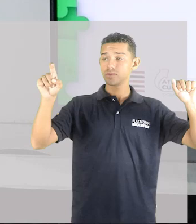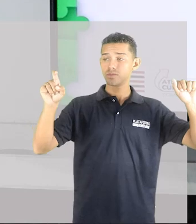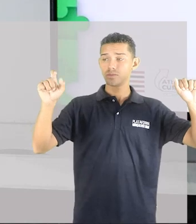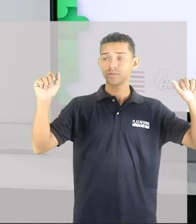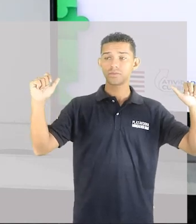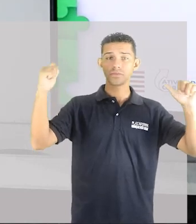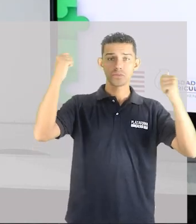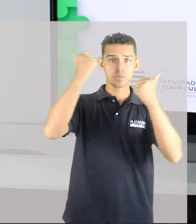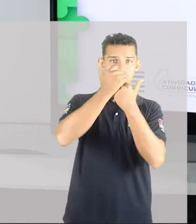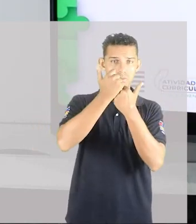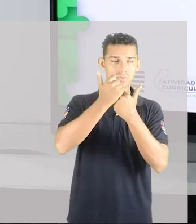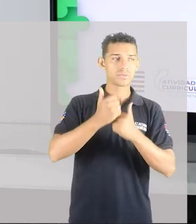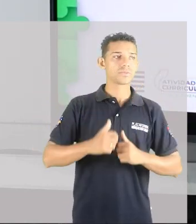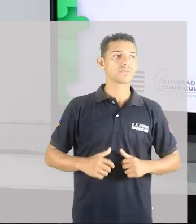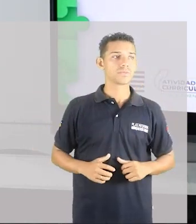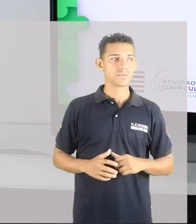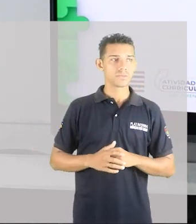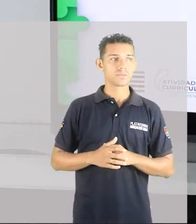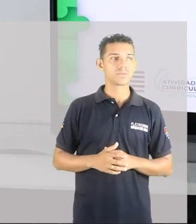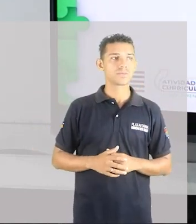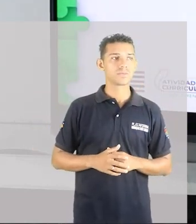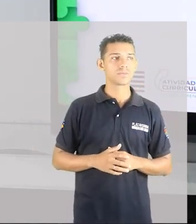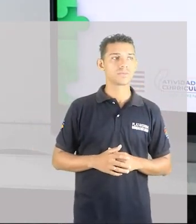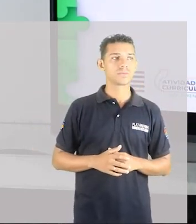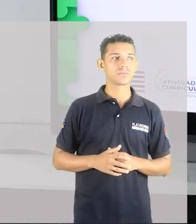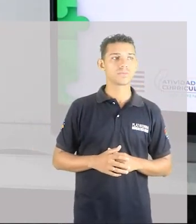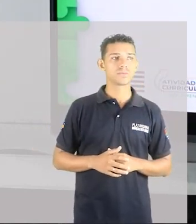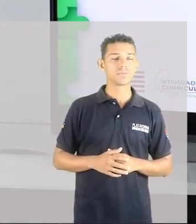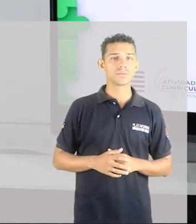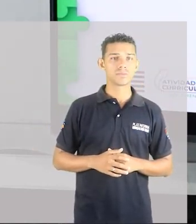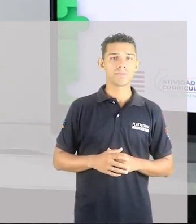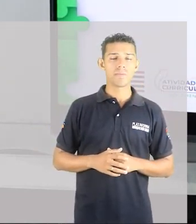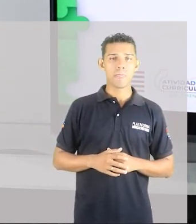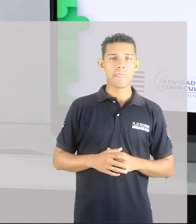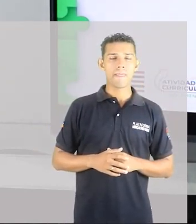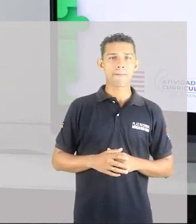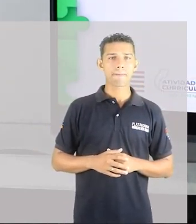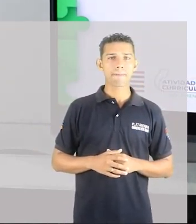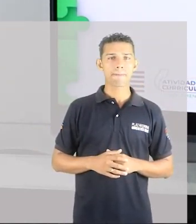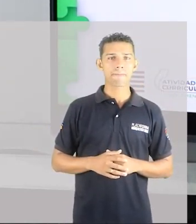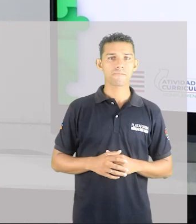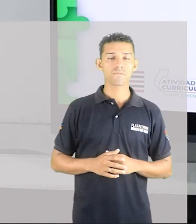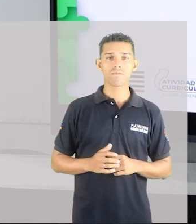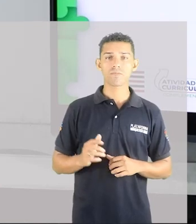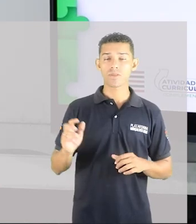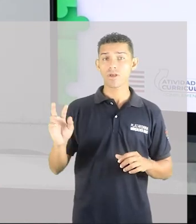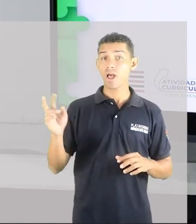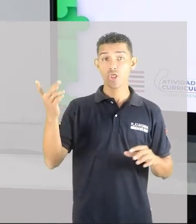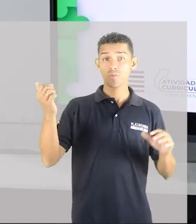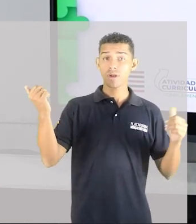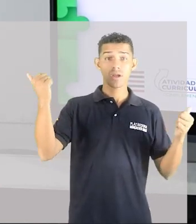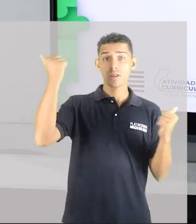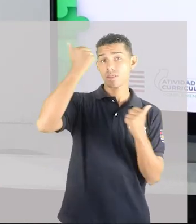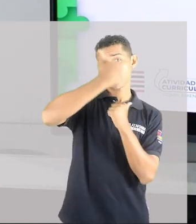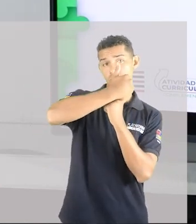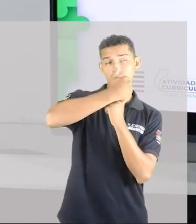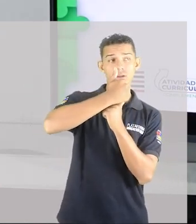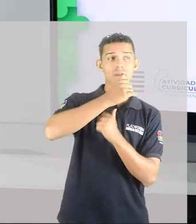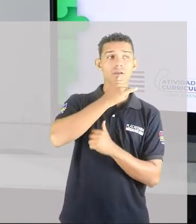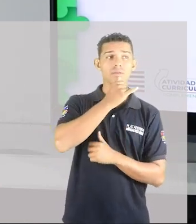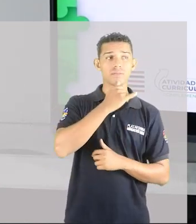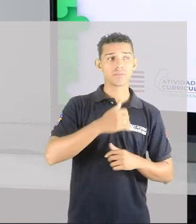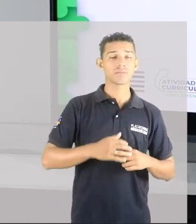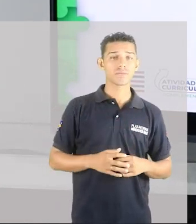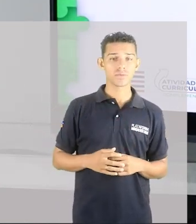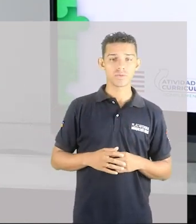E X vem para o lugar do A. Tá? Então, está tendo uma dupla troca. Então, no lugar do